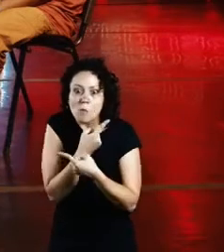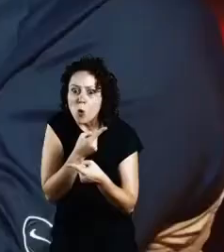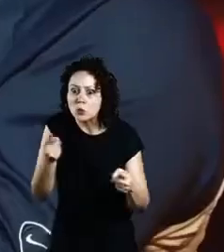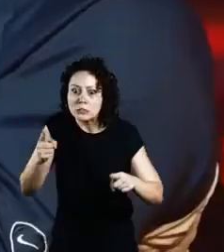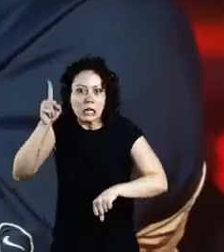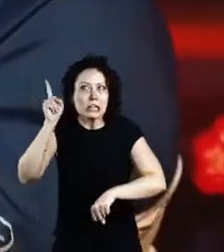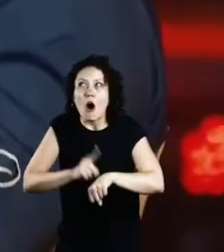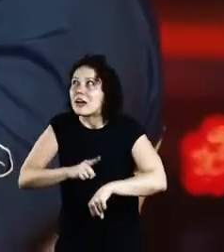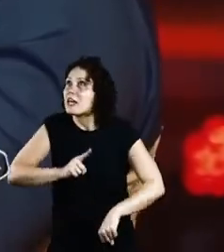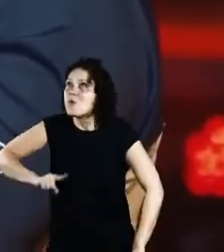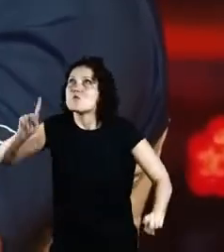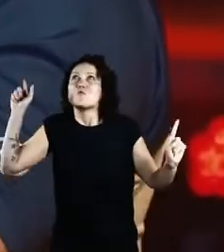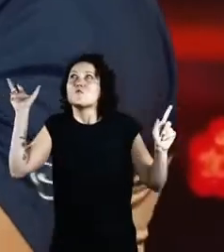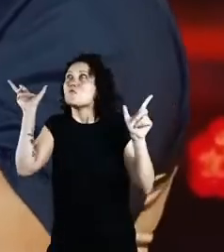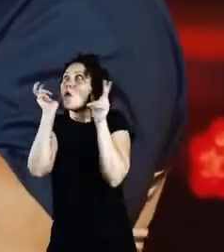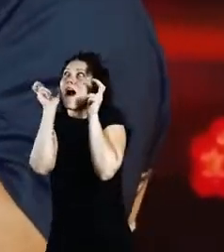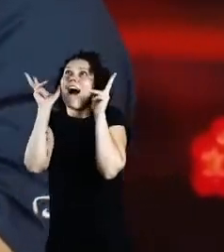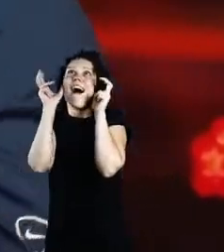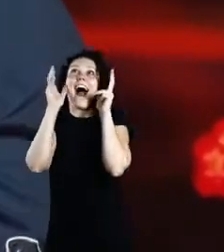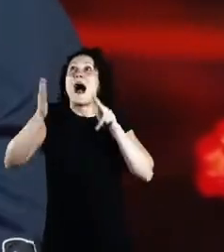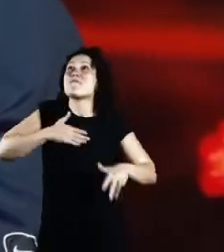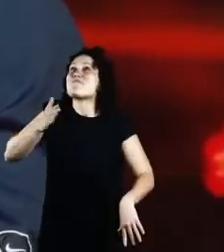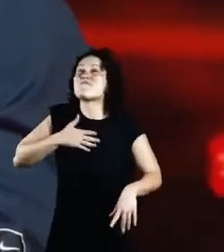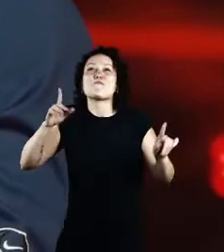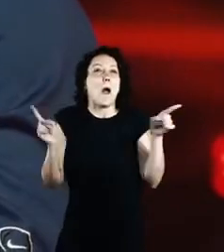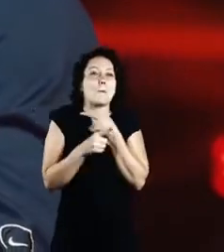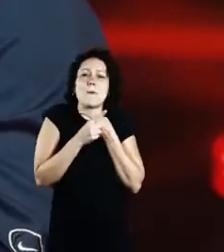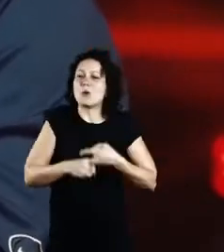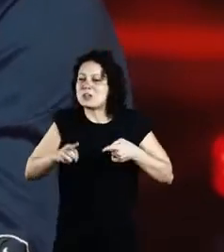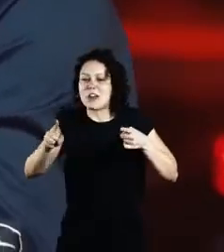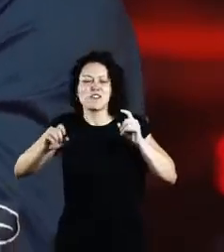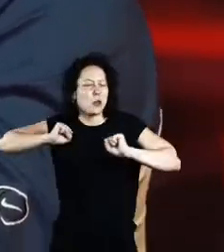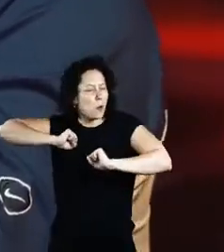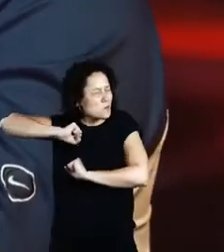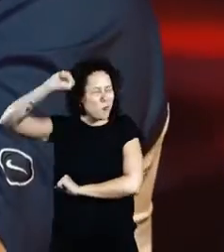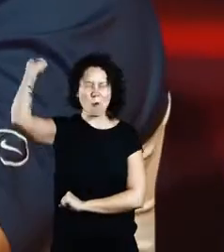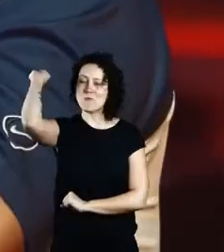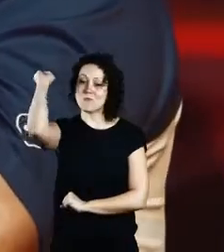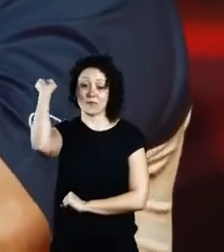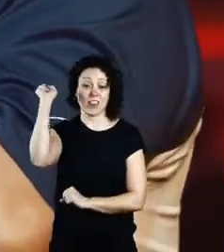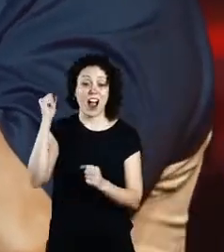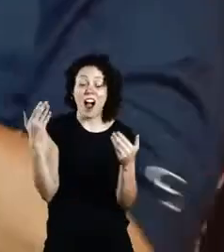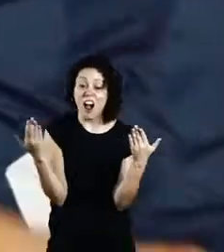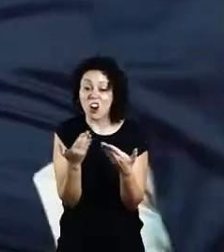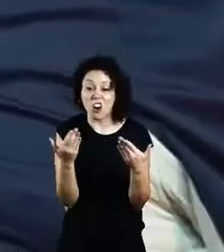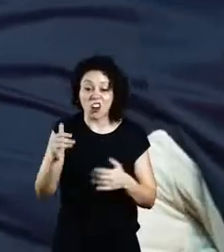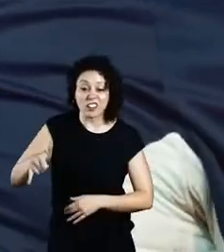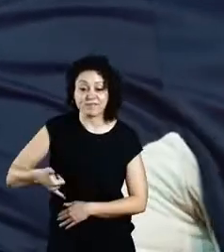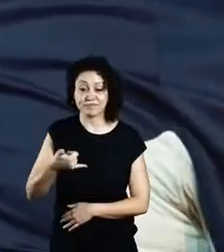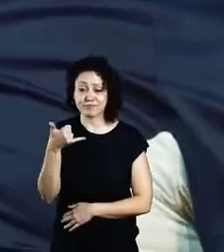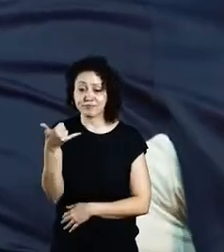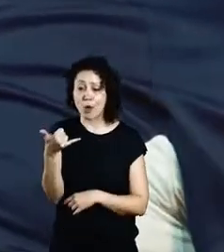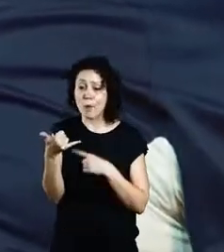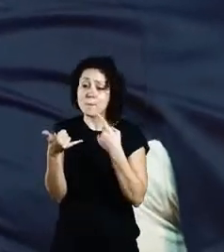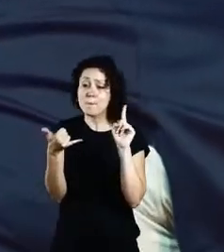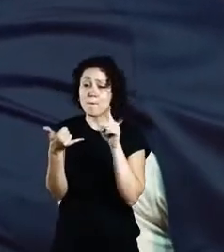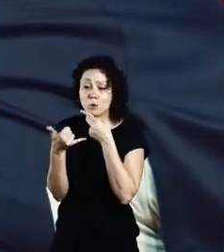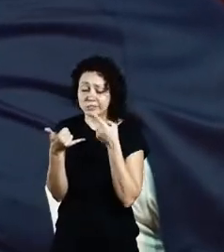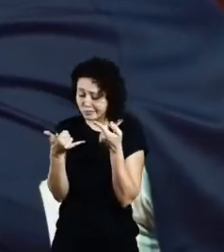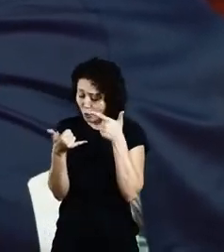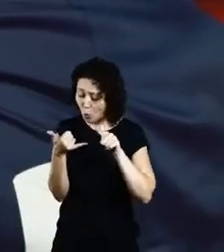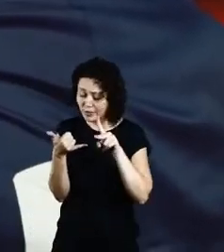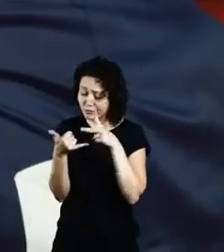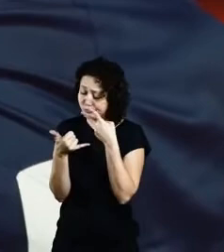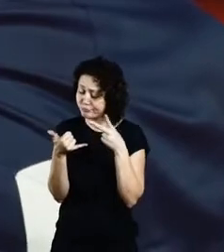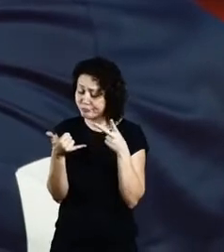a minha música. Agora não, hoje não, hoje você ouve a música três vezes e joga fora, né? E pra ouvir de novo, por exemplo, o Duda